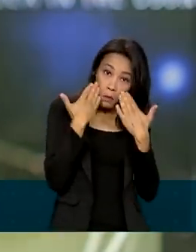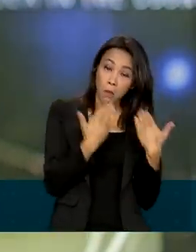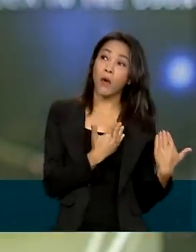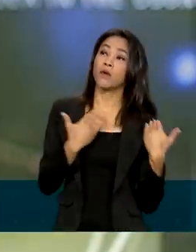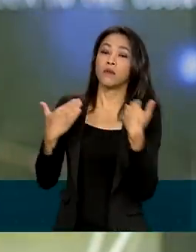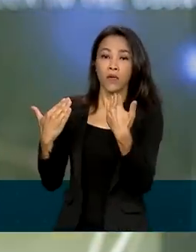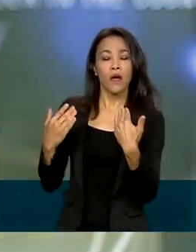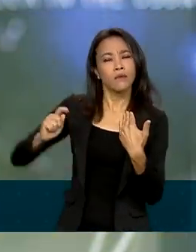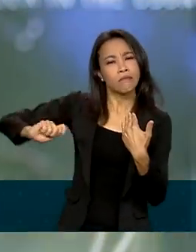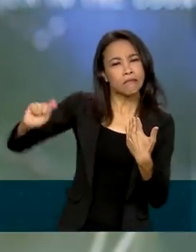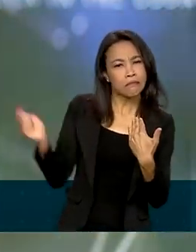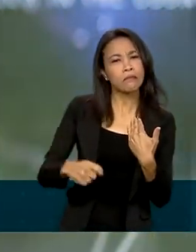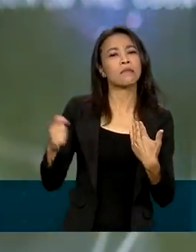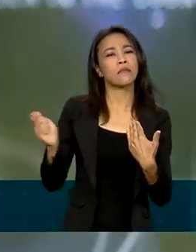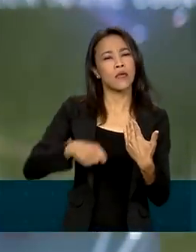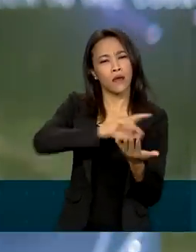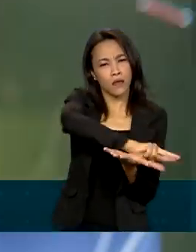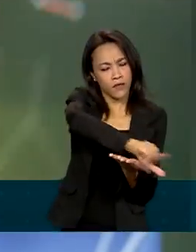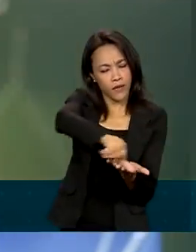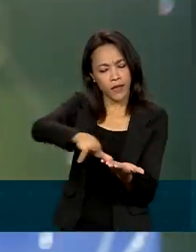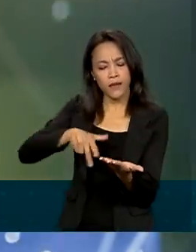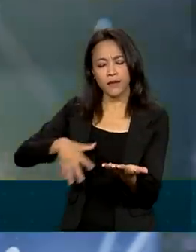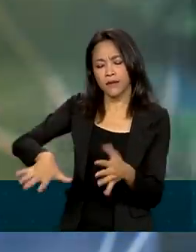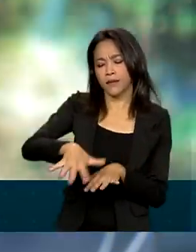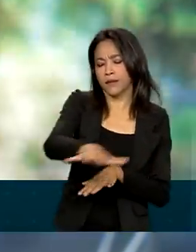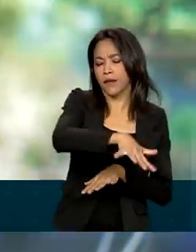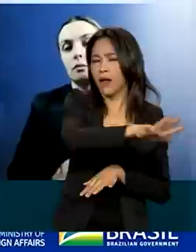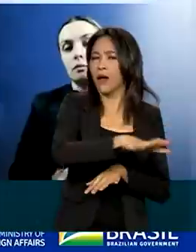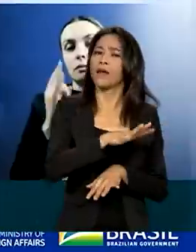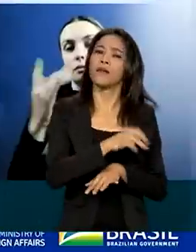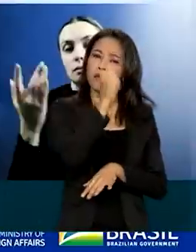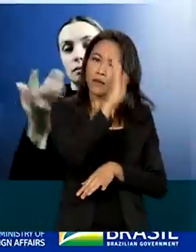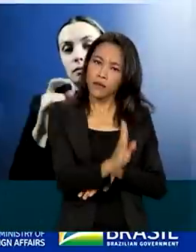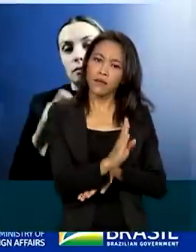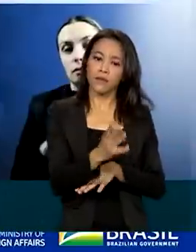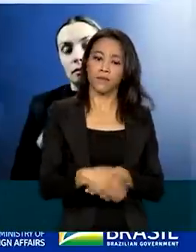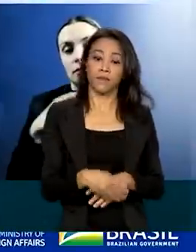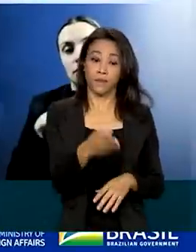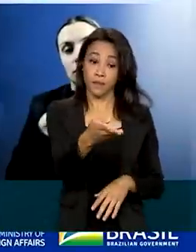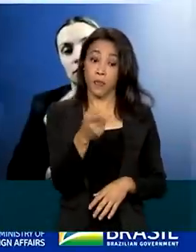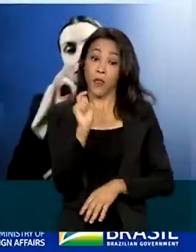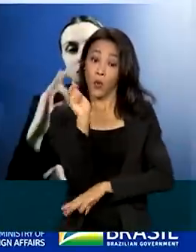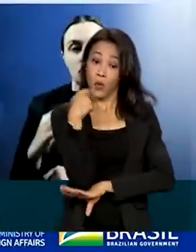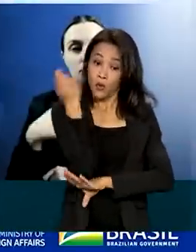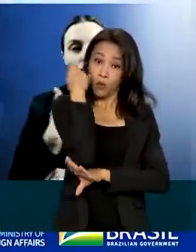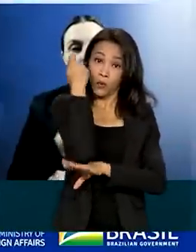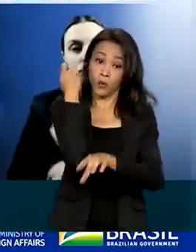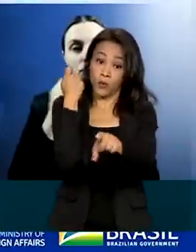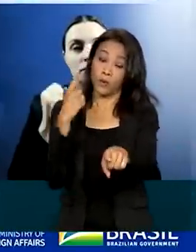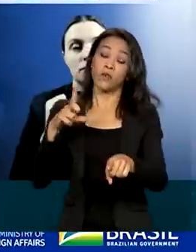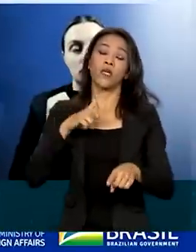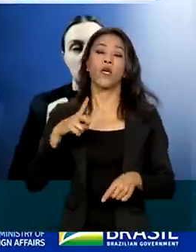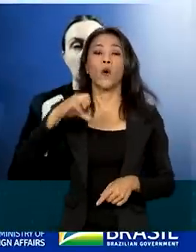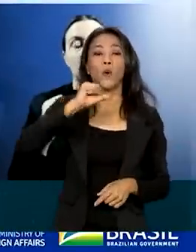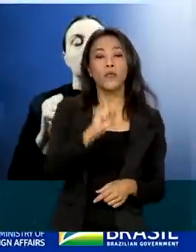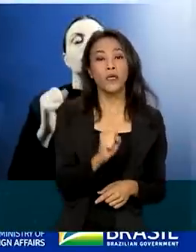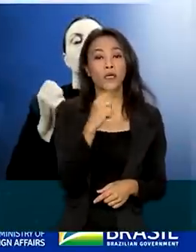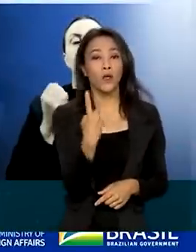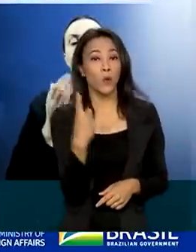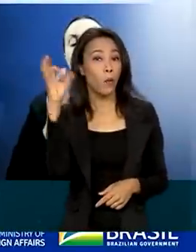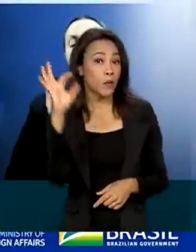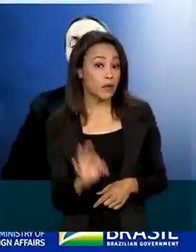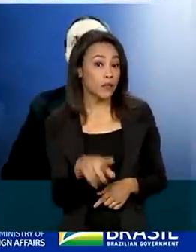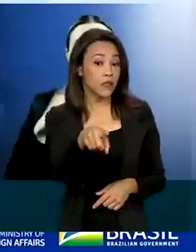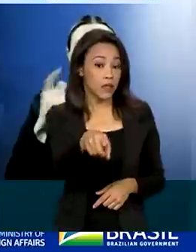as possibilidades nos diferentes setores e estados do nosso país o Rio Grande do Sul já conta com 81% da matriz